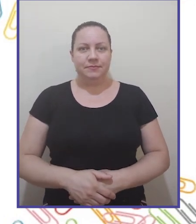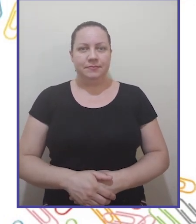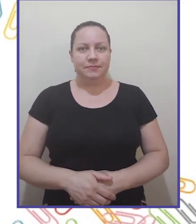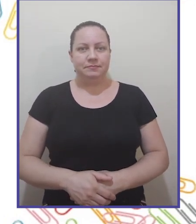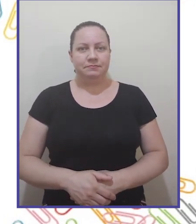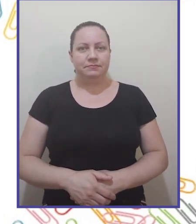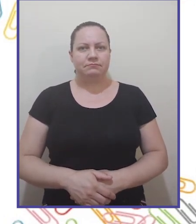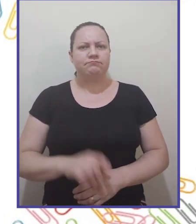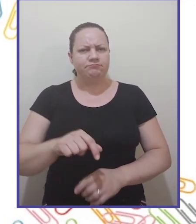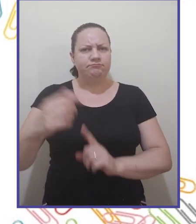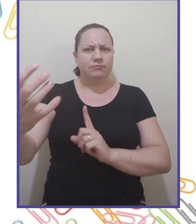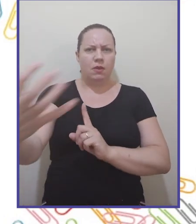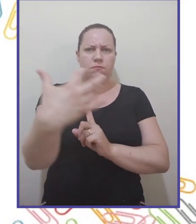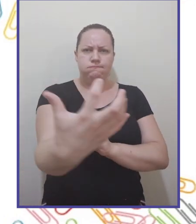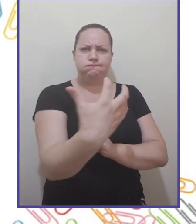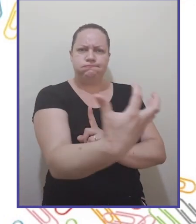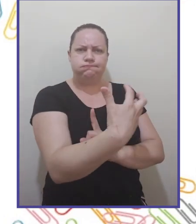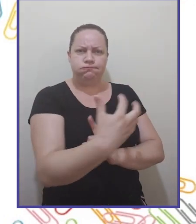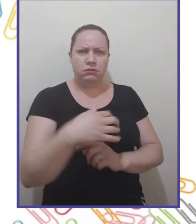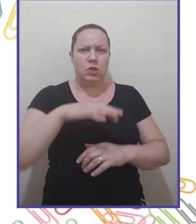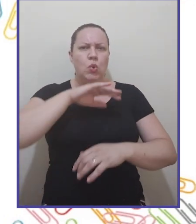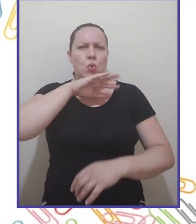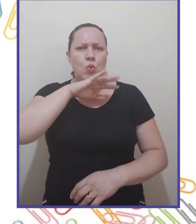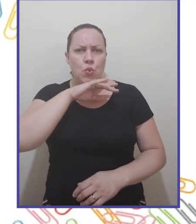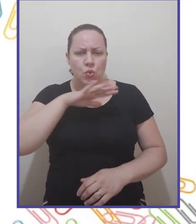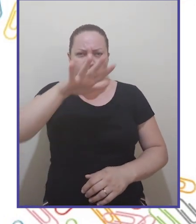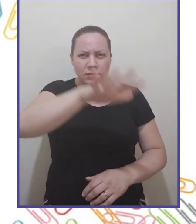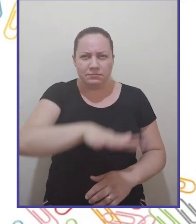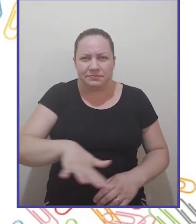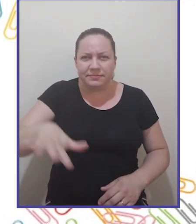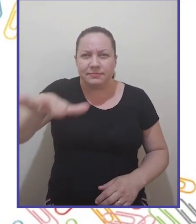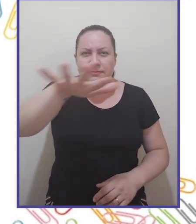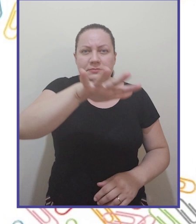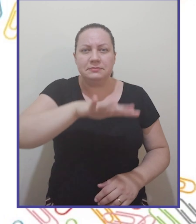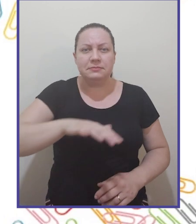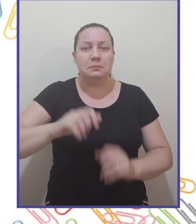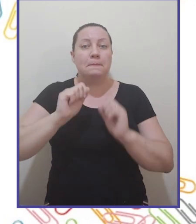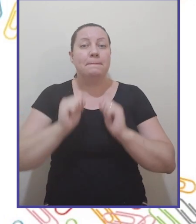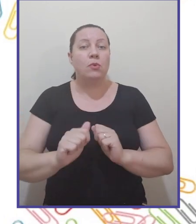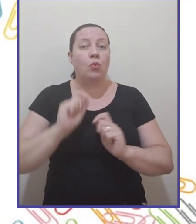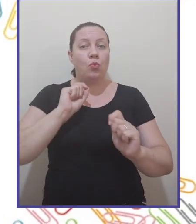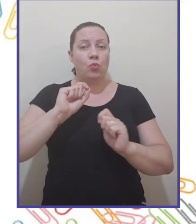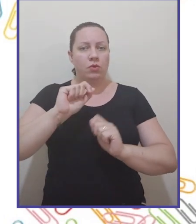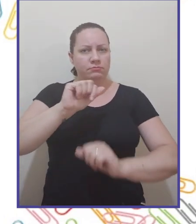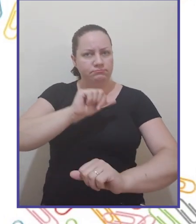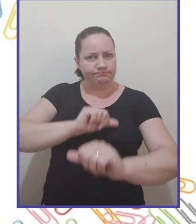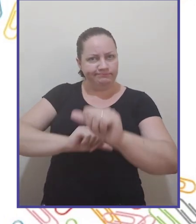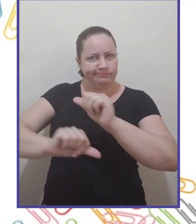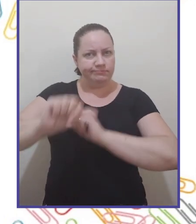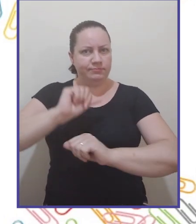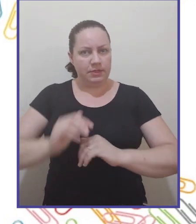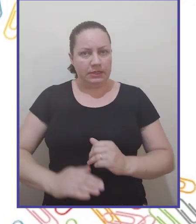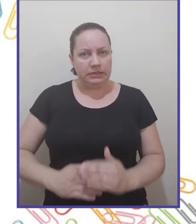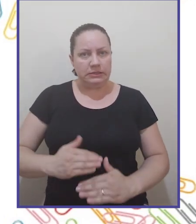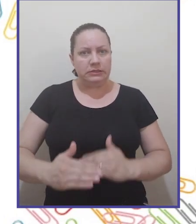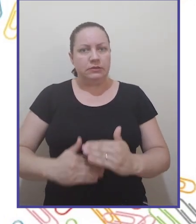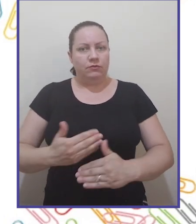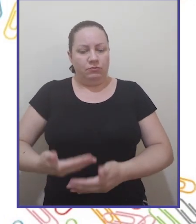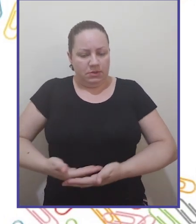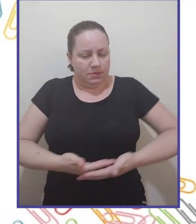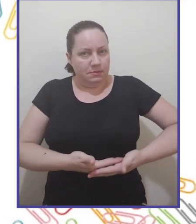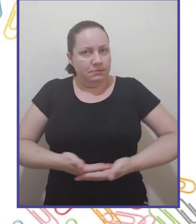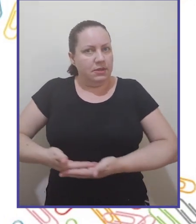As eventuais influências negativas desses ambientes podem modificar o desenvolvimento da